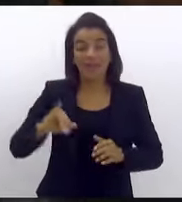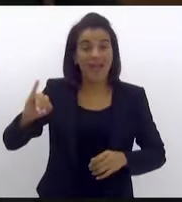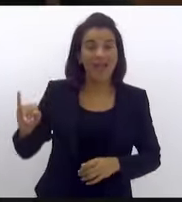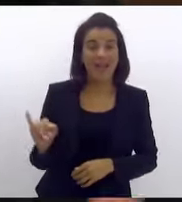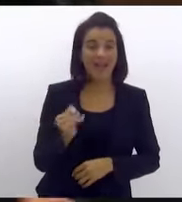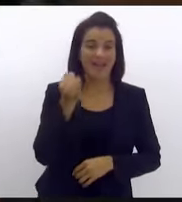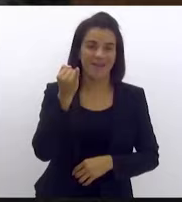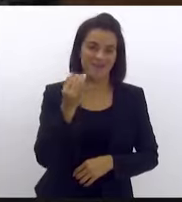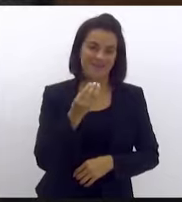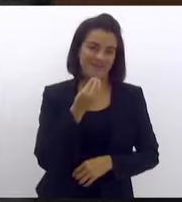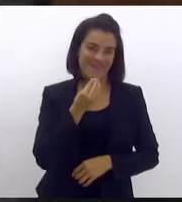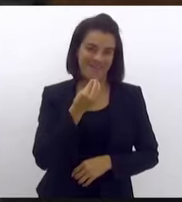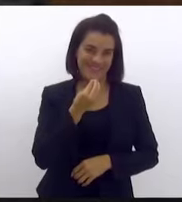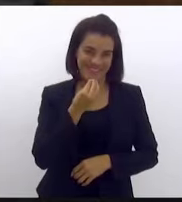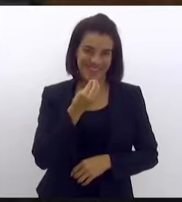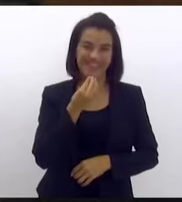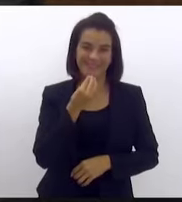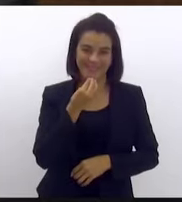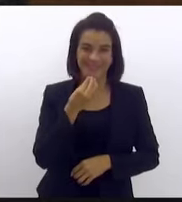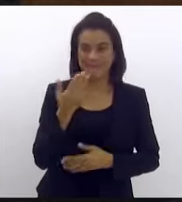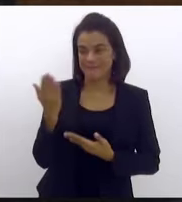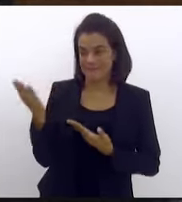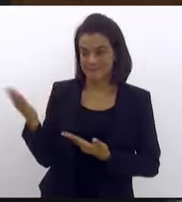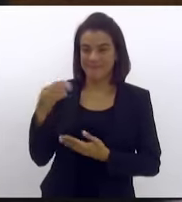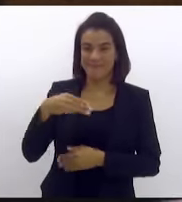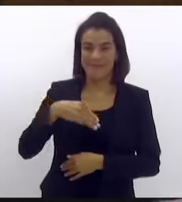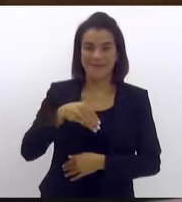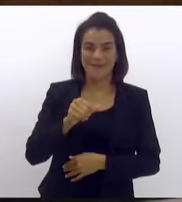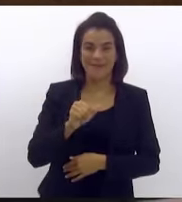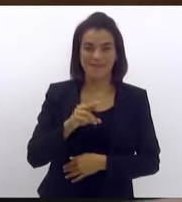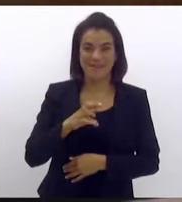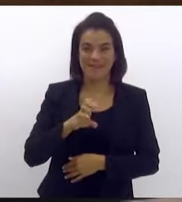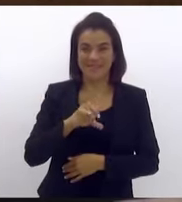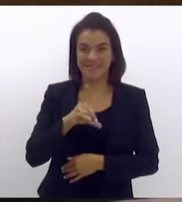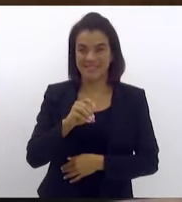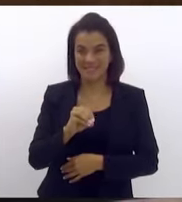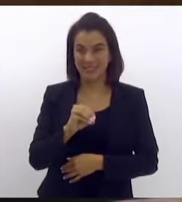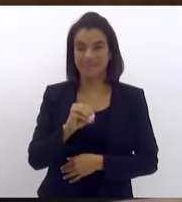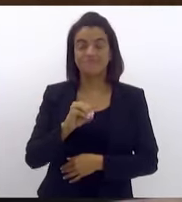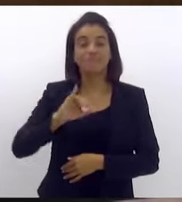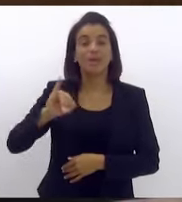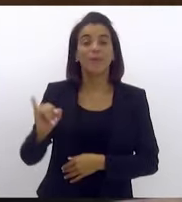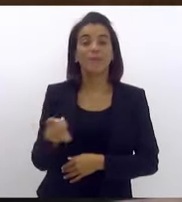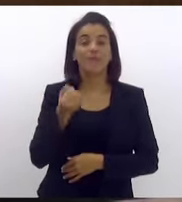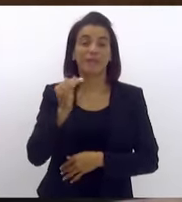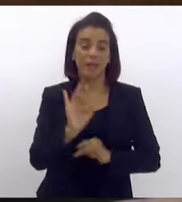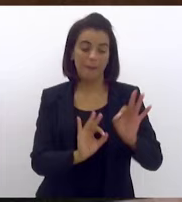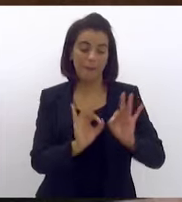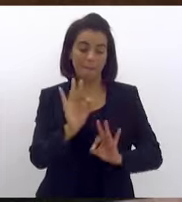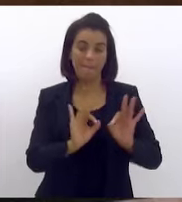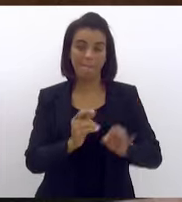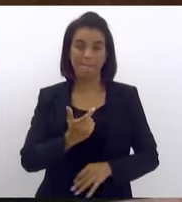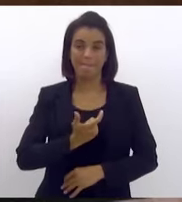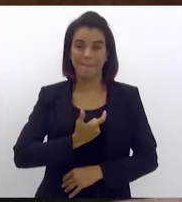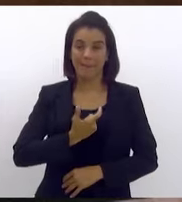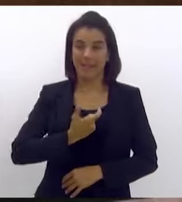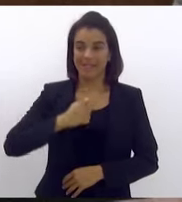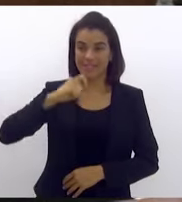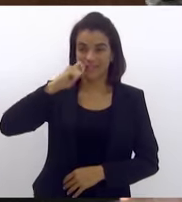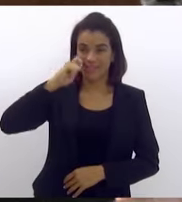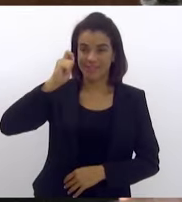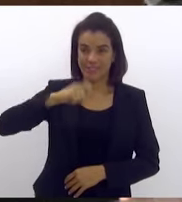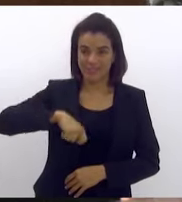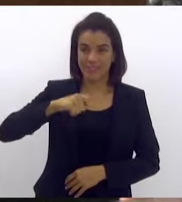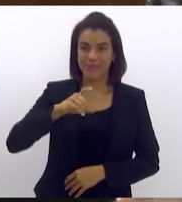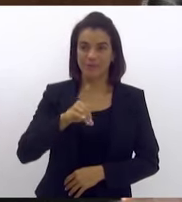Aproveitando a oportunidade, meu amigo Marcelo Zodino, meu gabinete está preparando para entregar a medalha também. A medalha Tiradentes também